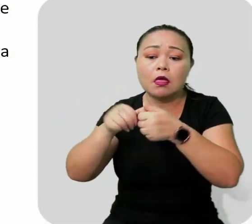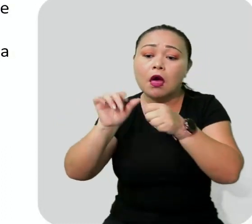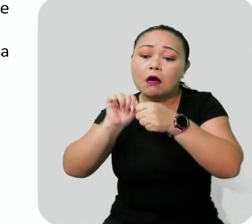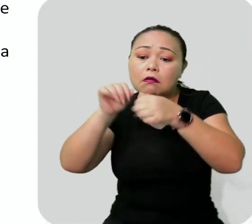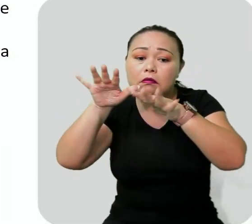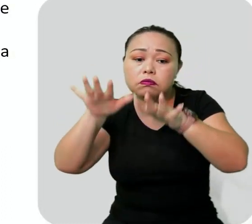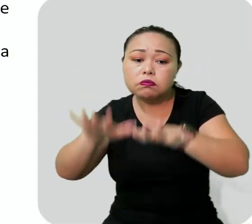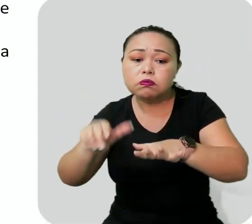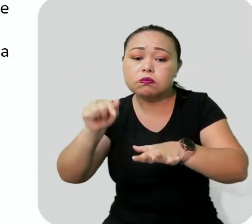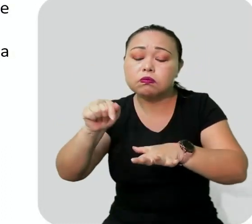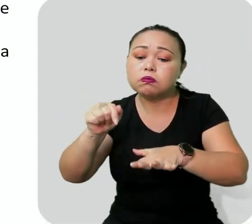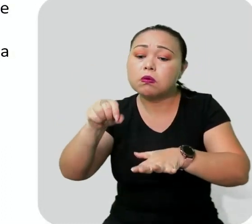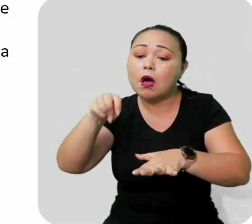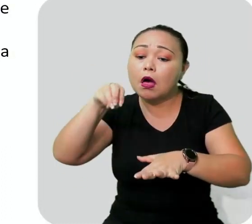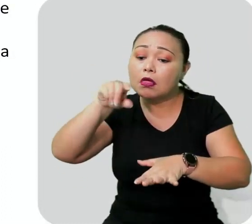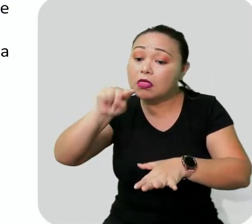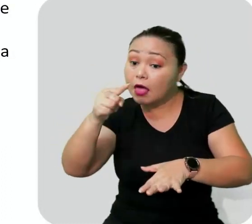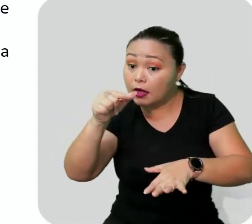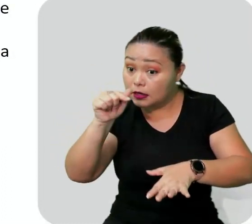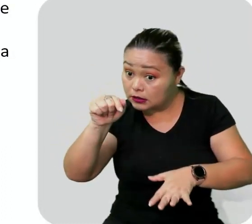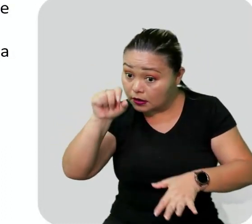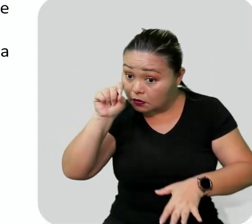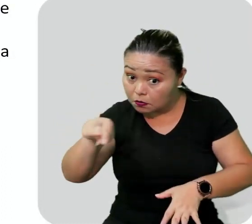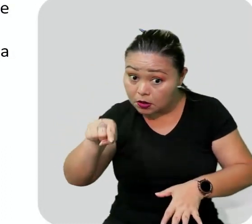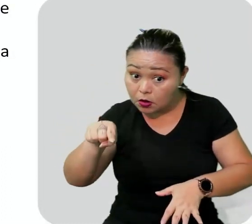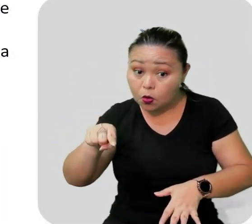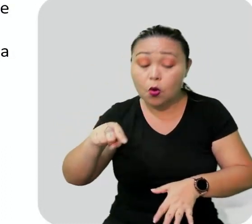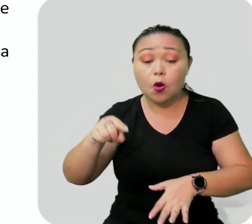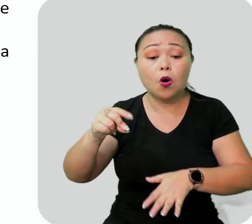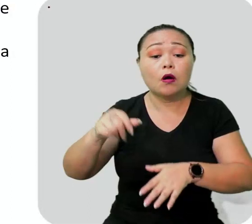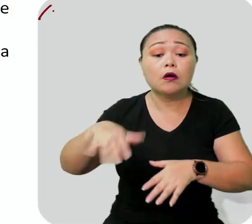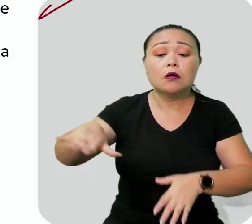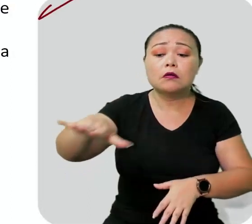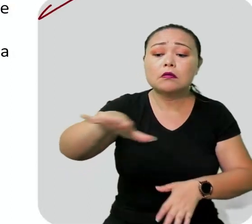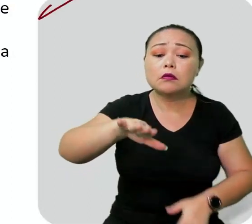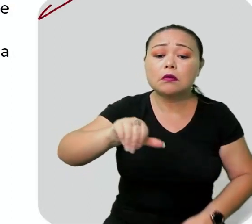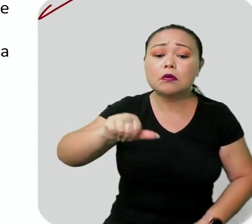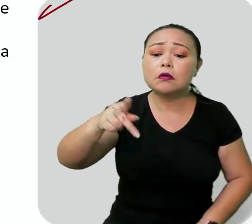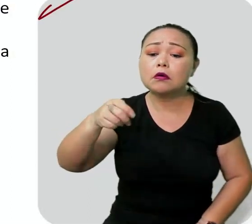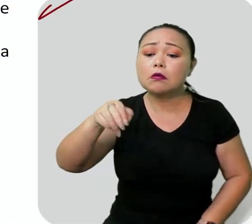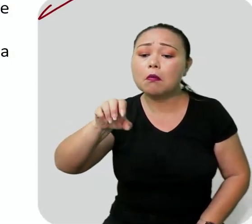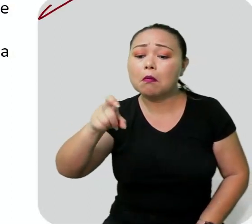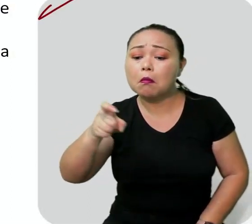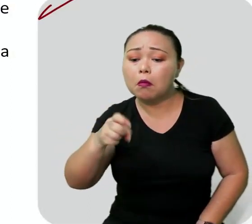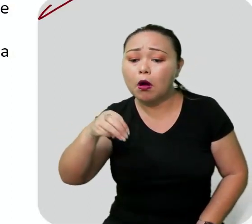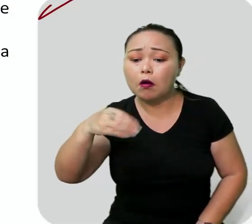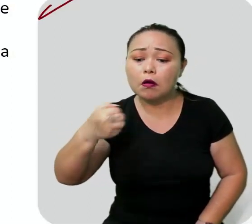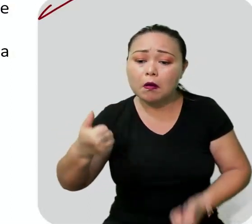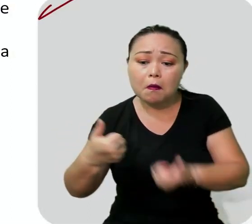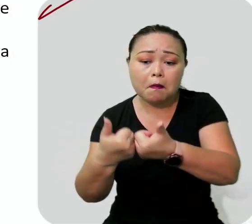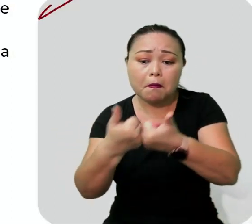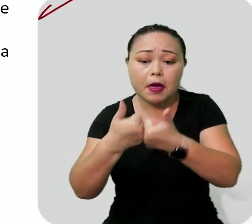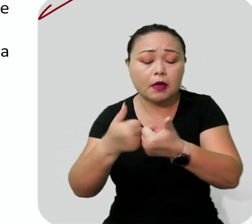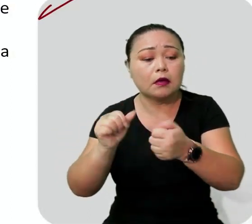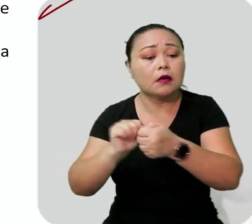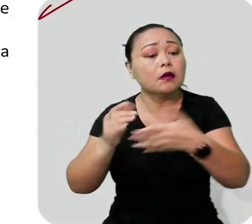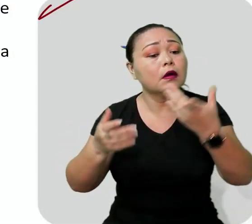sedentárias há 7.000 anos no Oriente Próximo. E letra